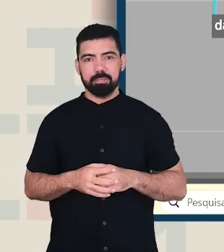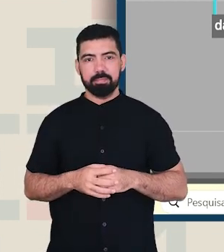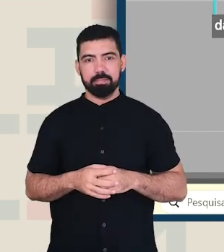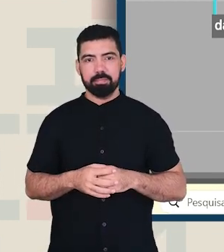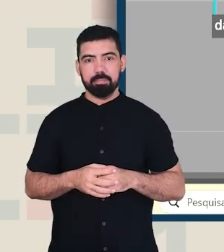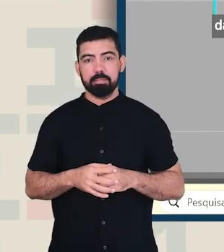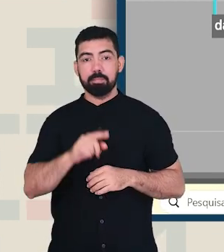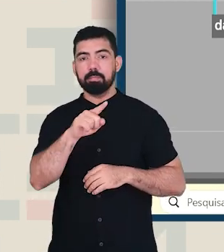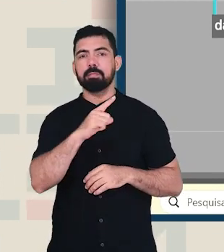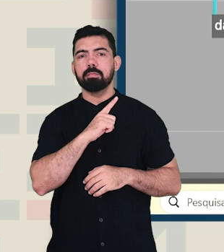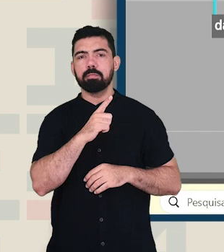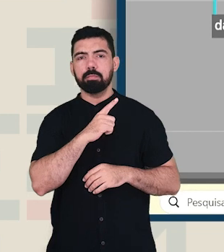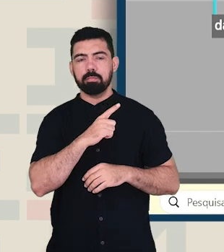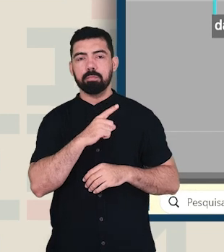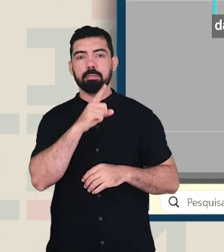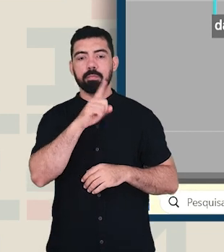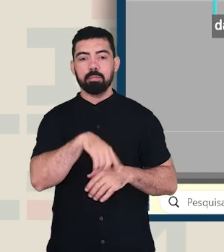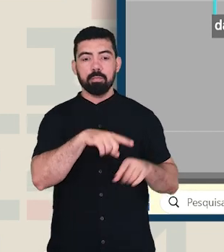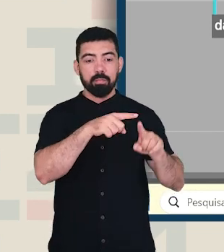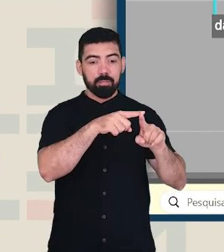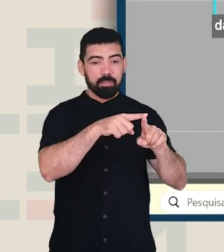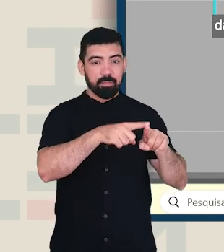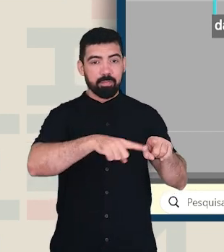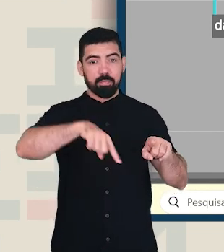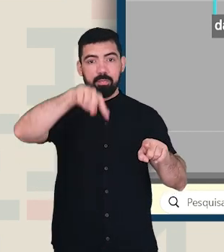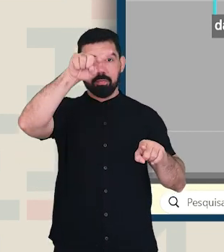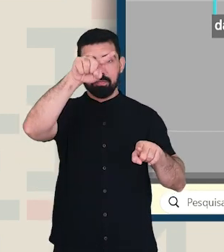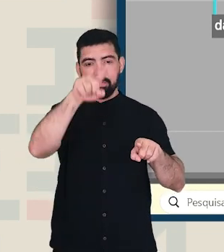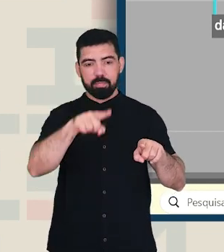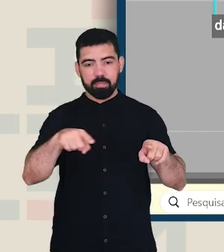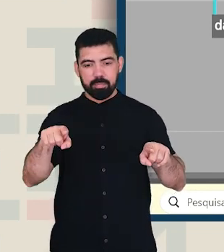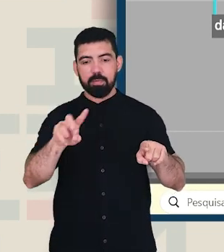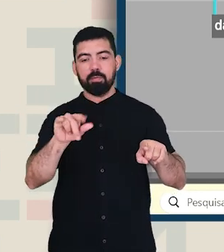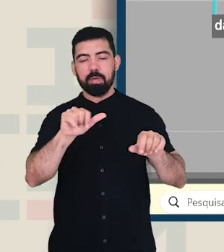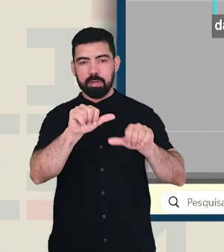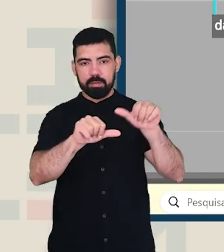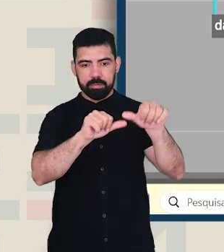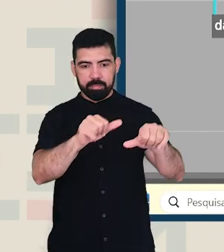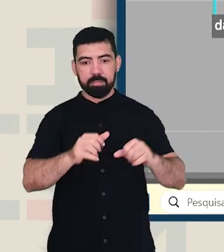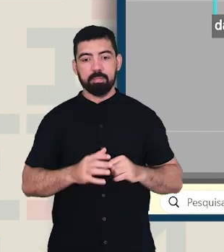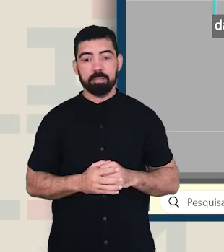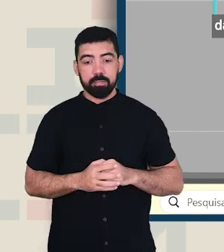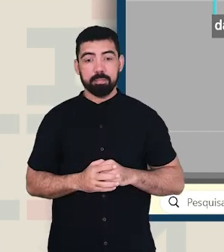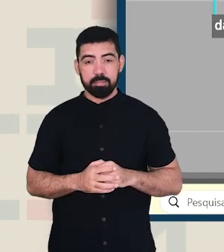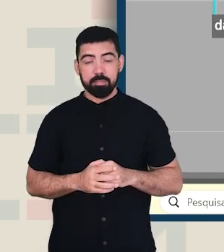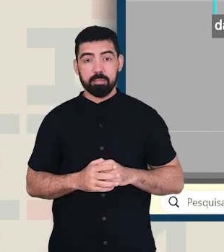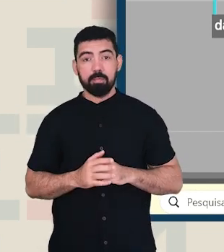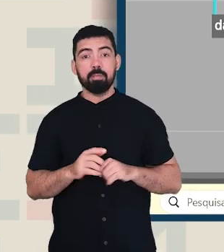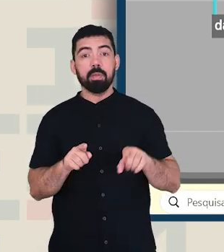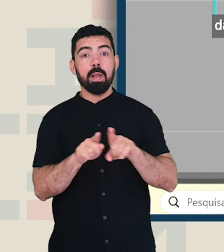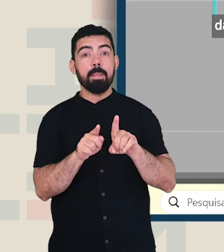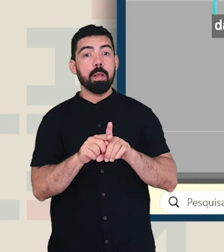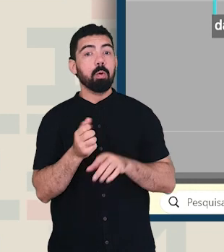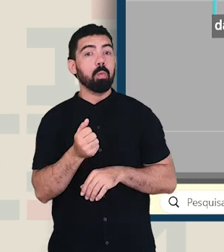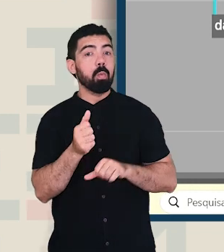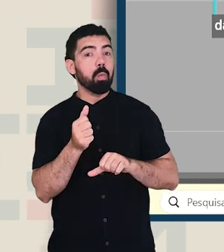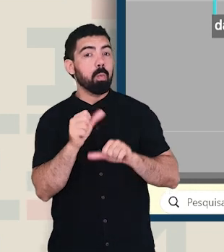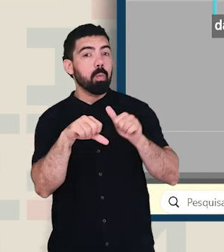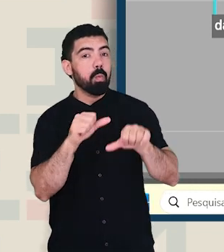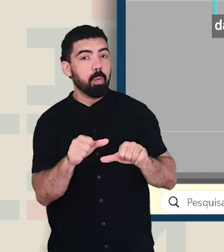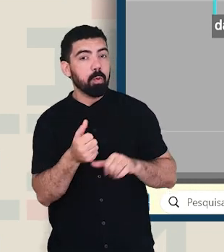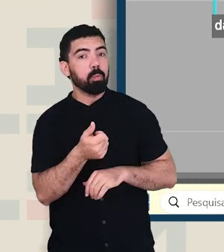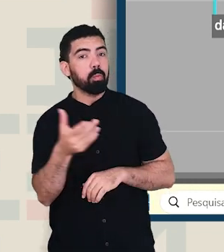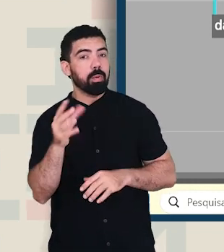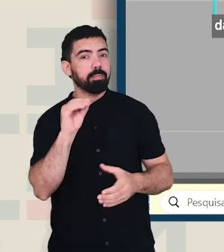Aqui eu tenho a onda que vai alterar esta e quanto vou alterar.